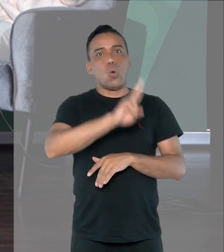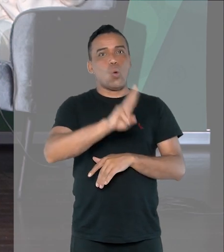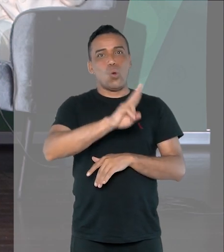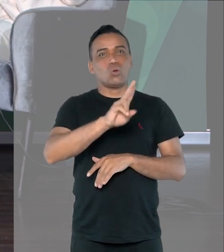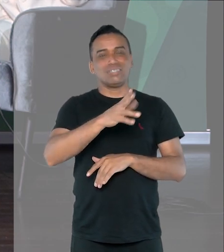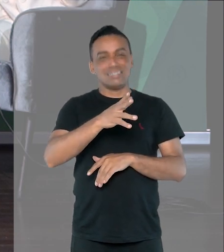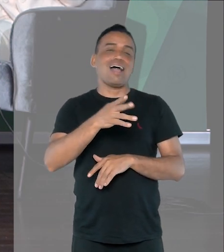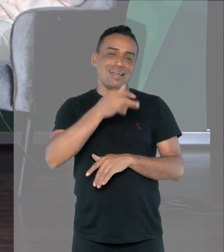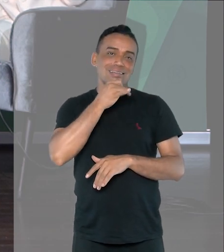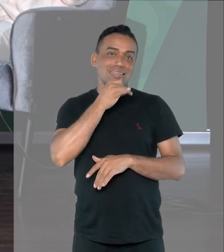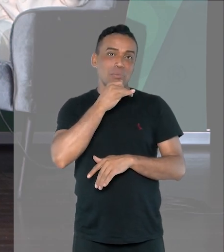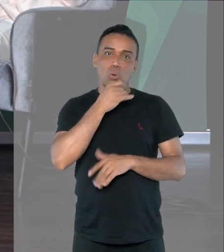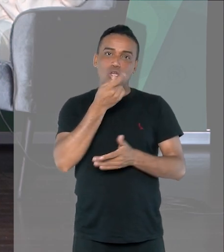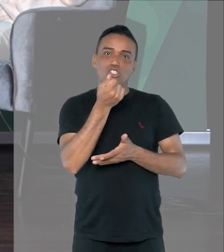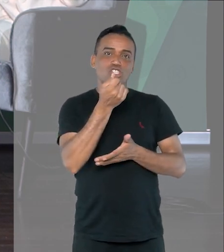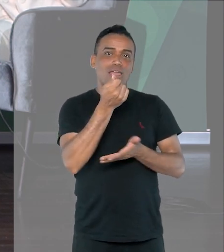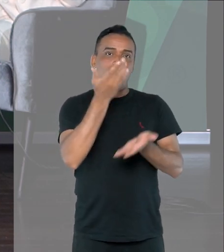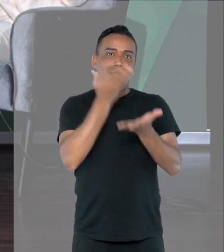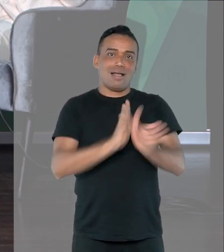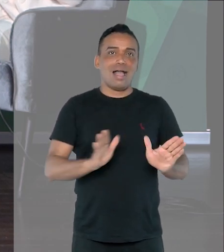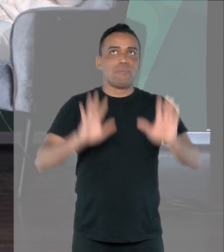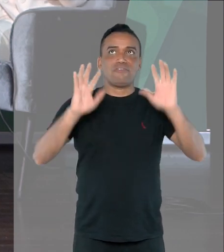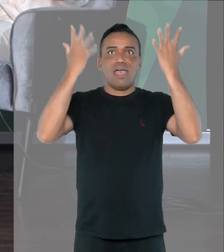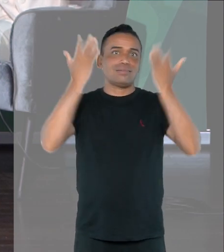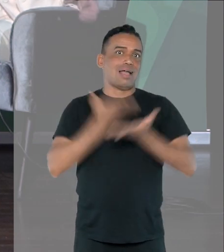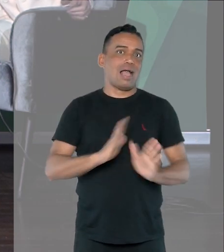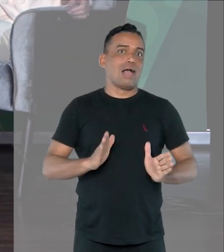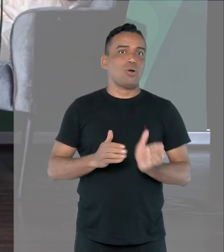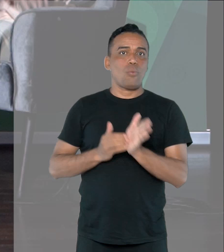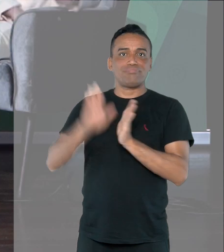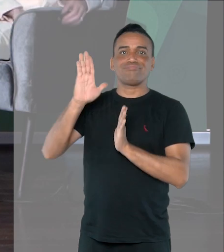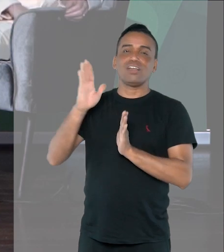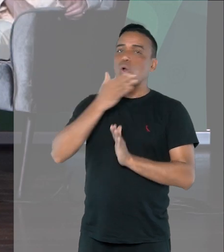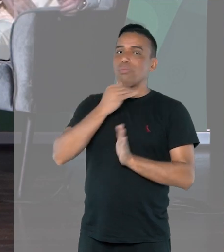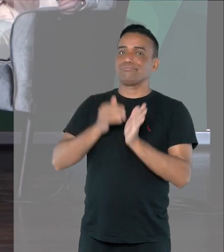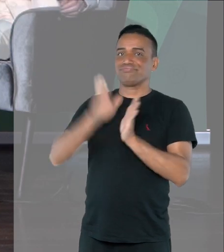craque de 29, ficam duros, não tem mais dinheiro para fazer festinha. Tchau.